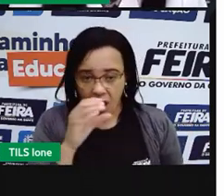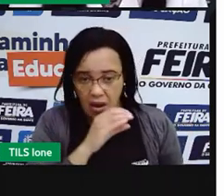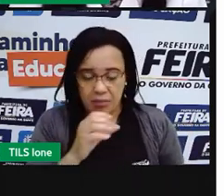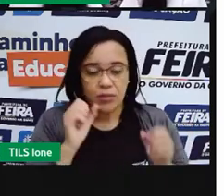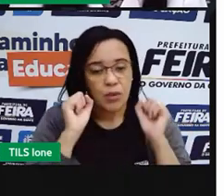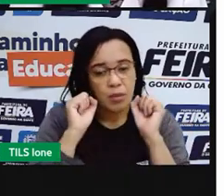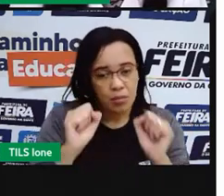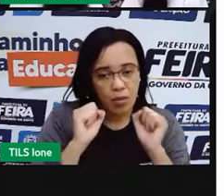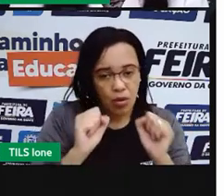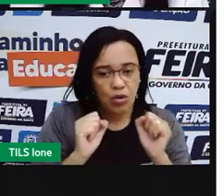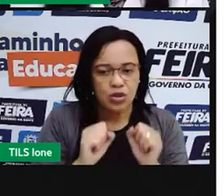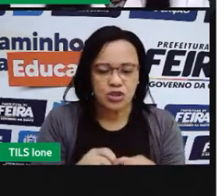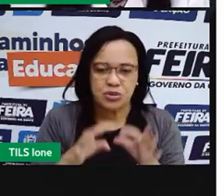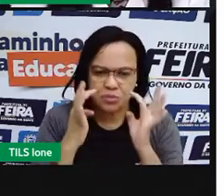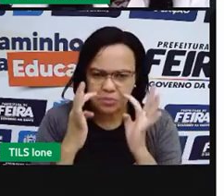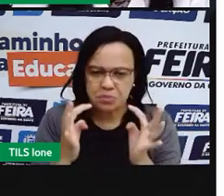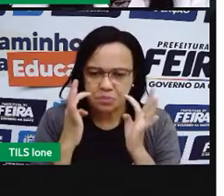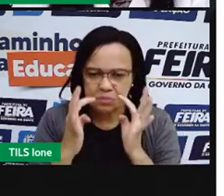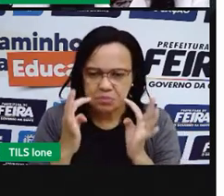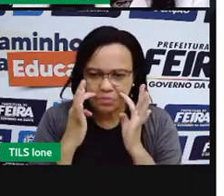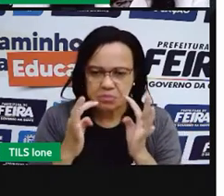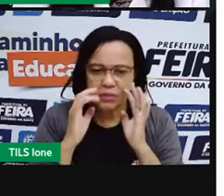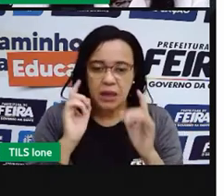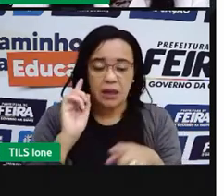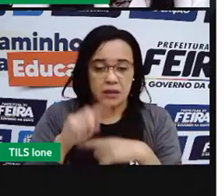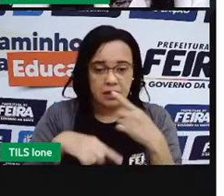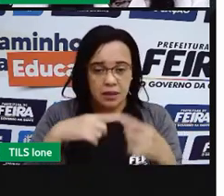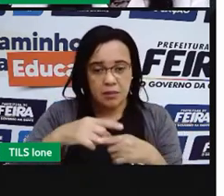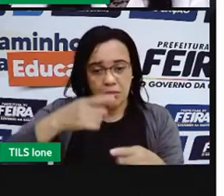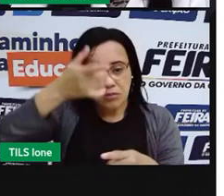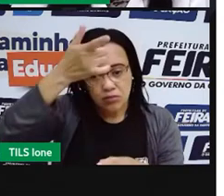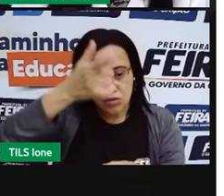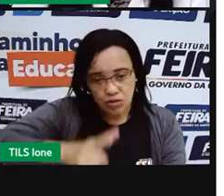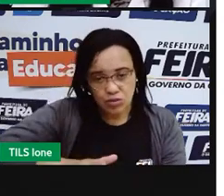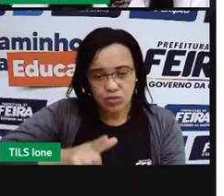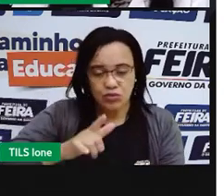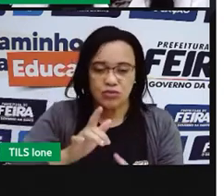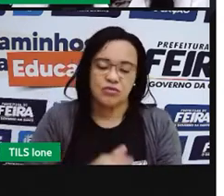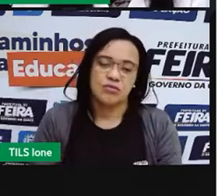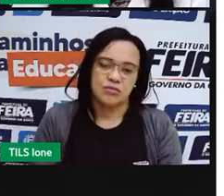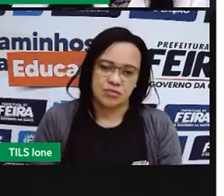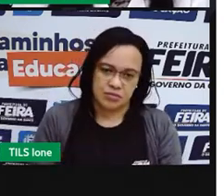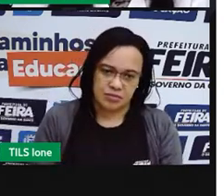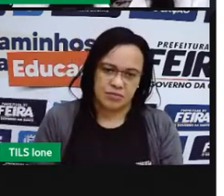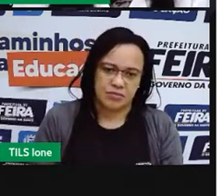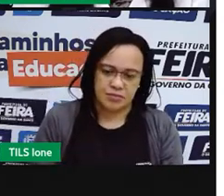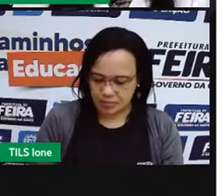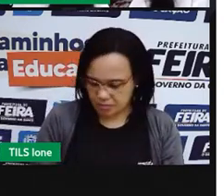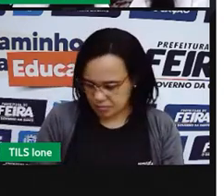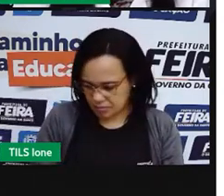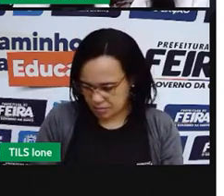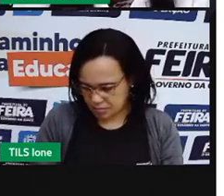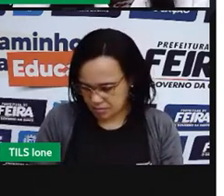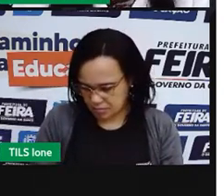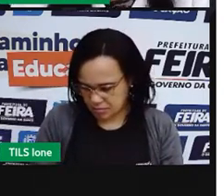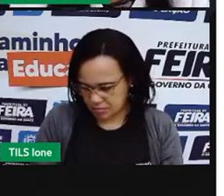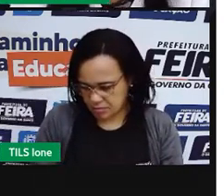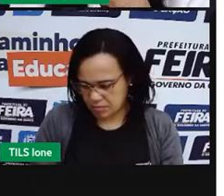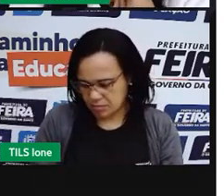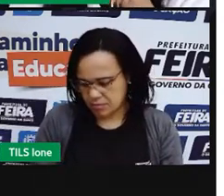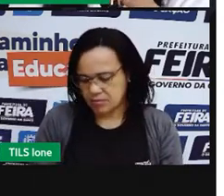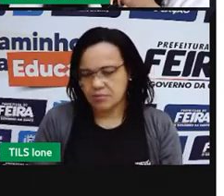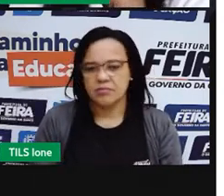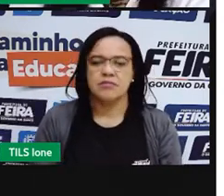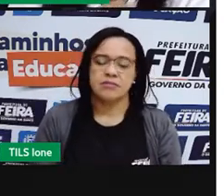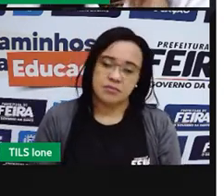conseguiu observar ali a escrita dessas palavras, as letras